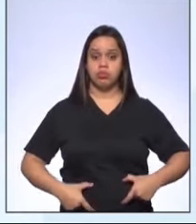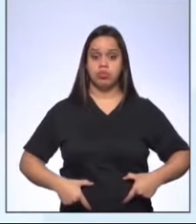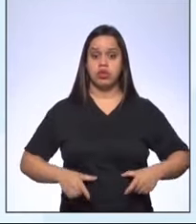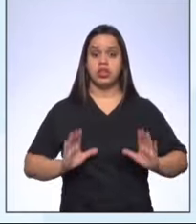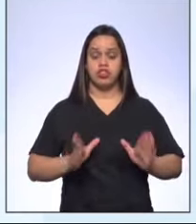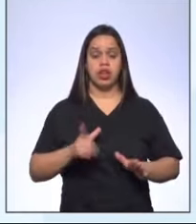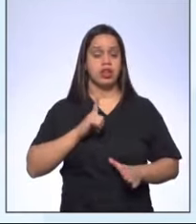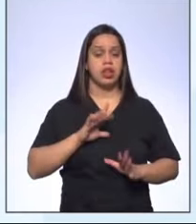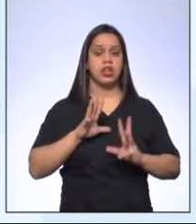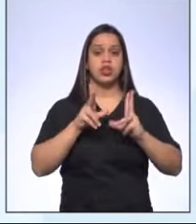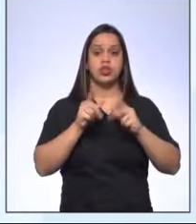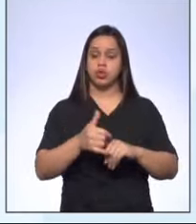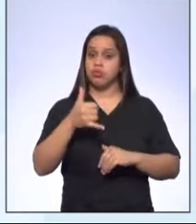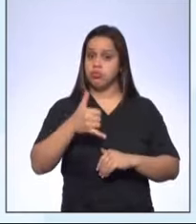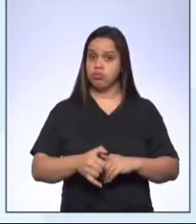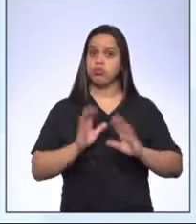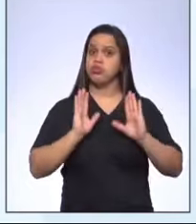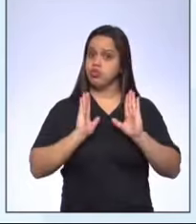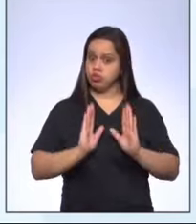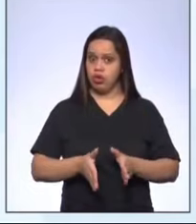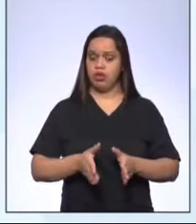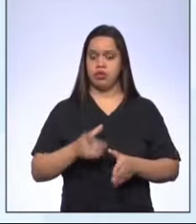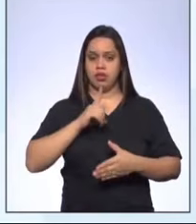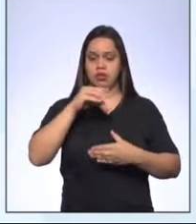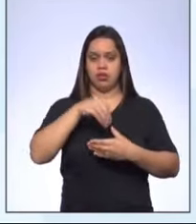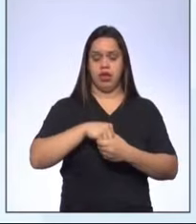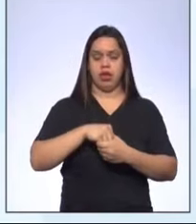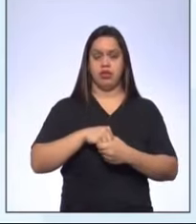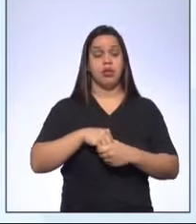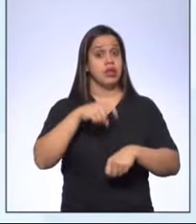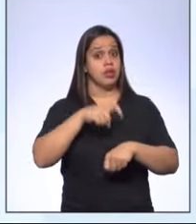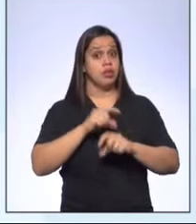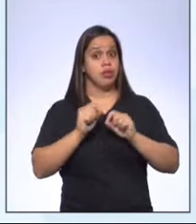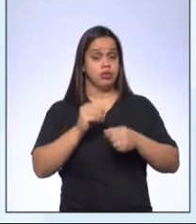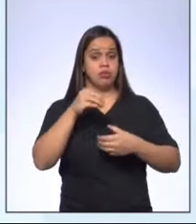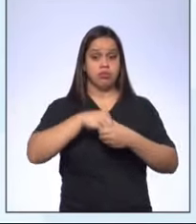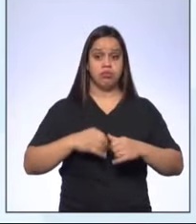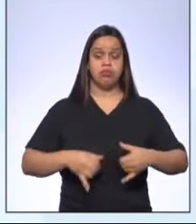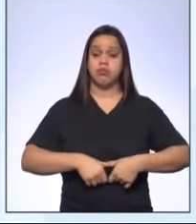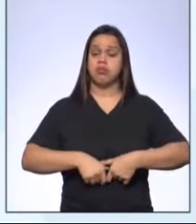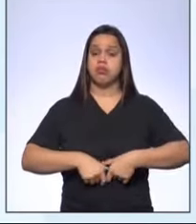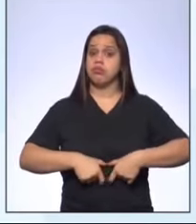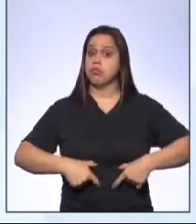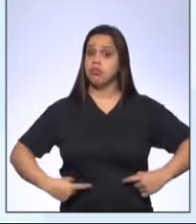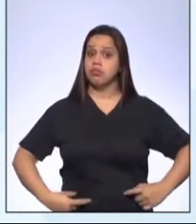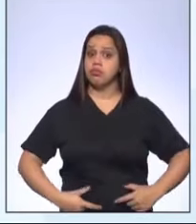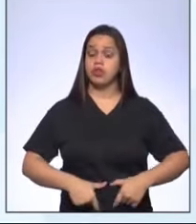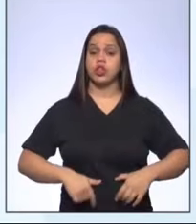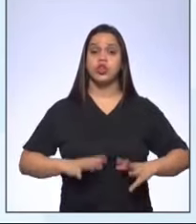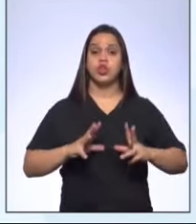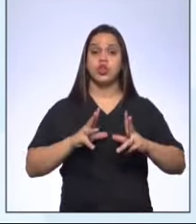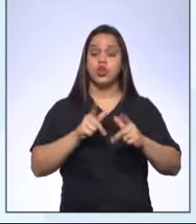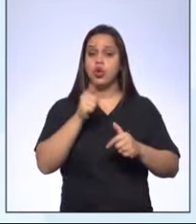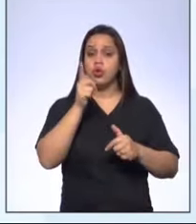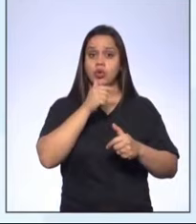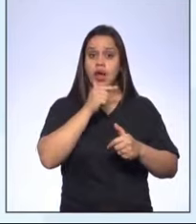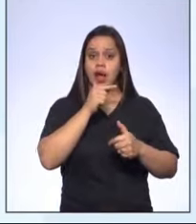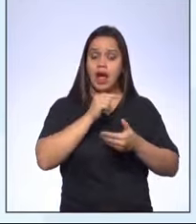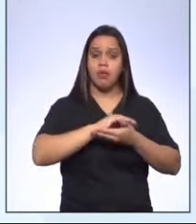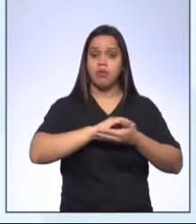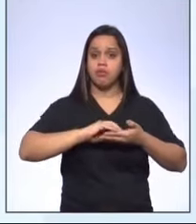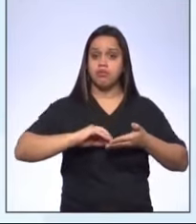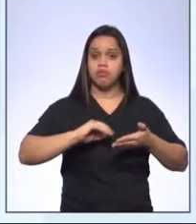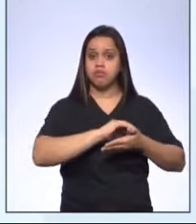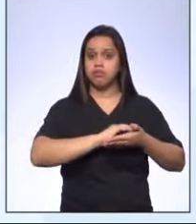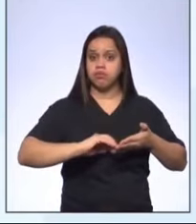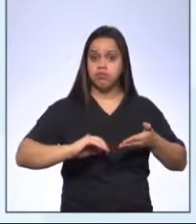fecal, as fezes, tá? E neste momento, no intestino grosso, é onde vai ser retirado o líquido, água.